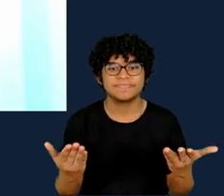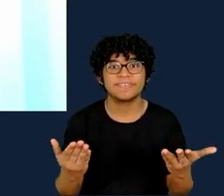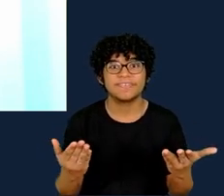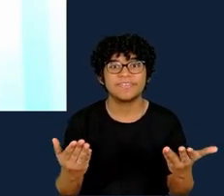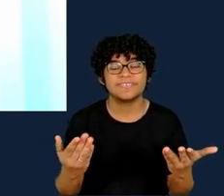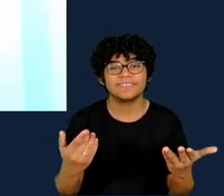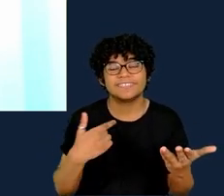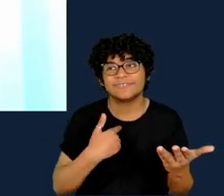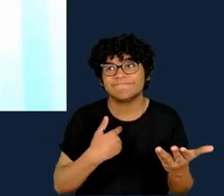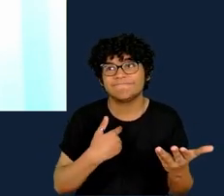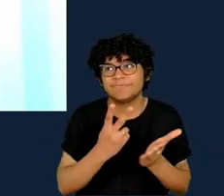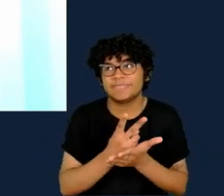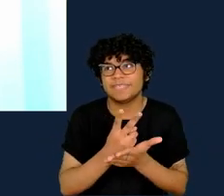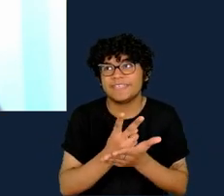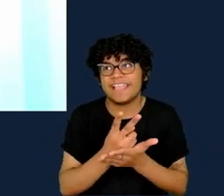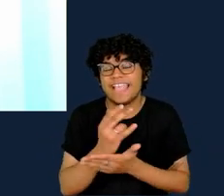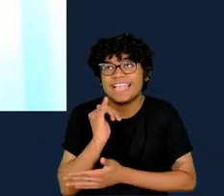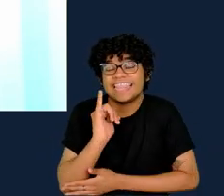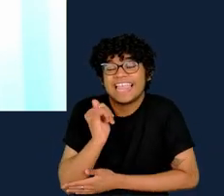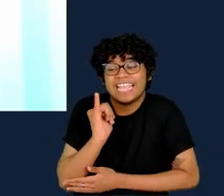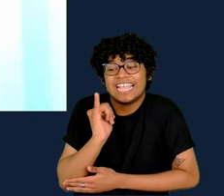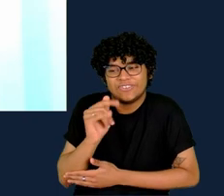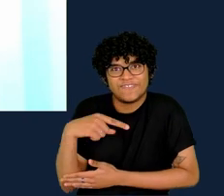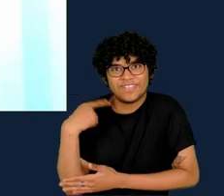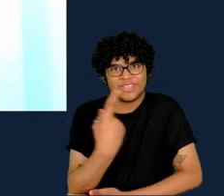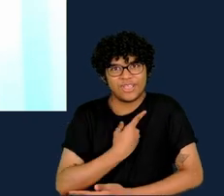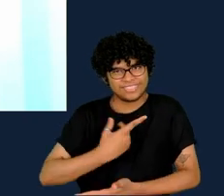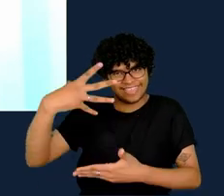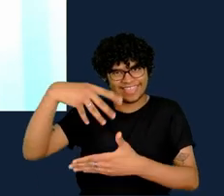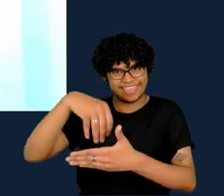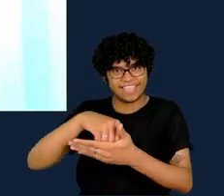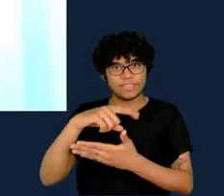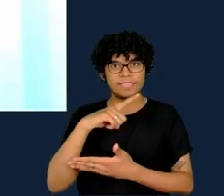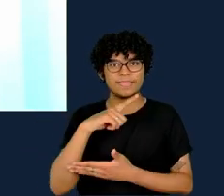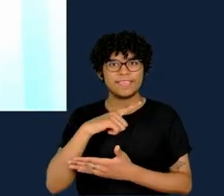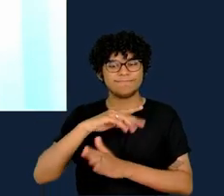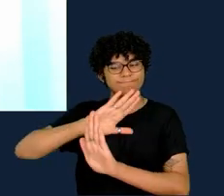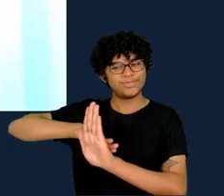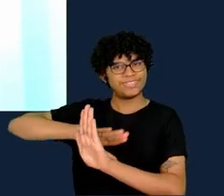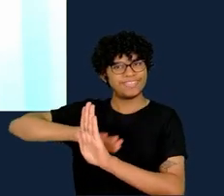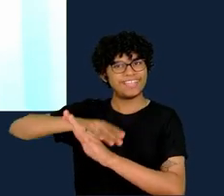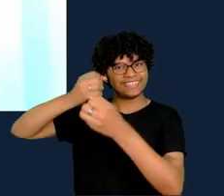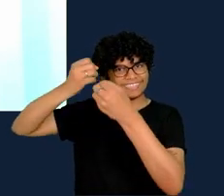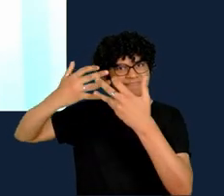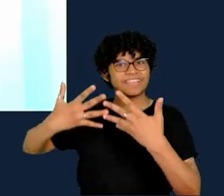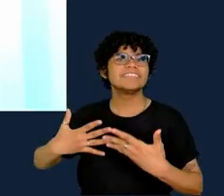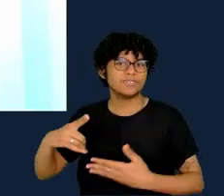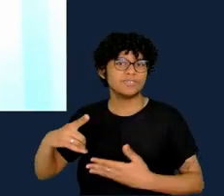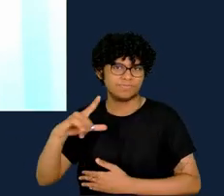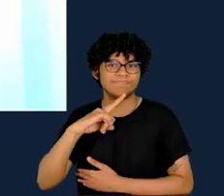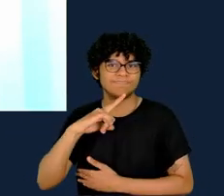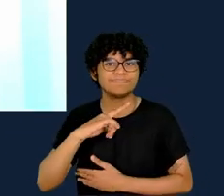dentro das nossas narrativas sempre há uma explicação para tudo, né? Até porque, assim, há